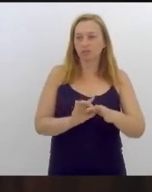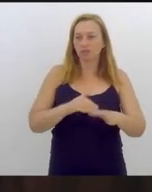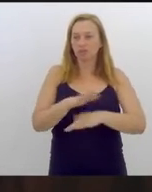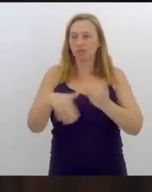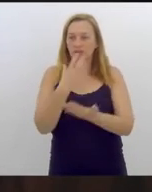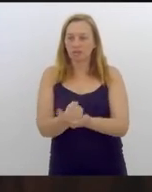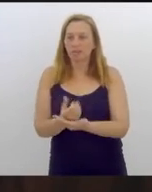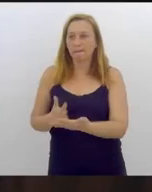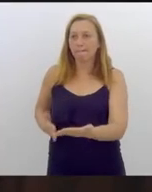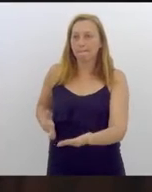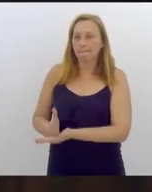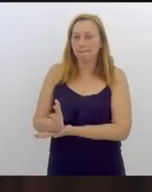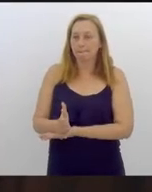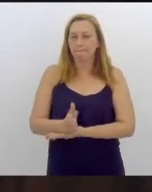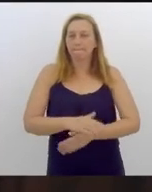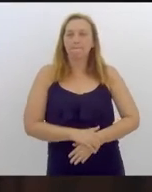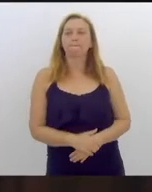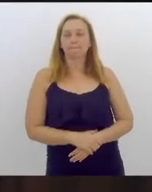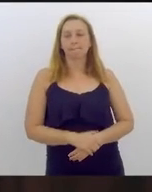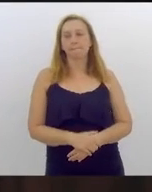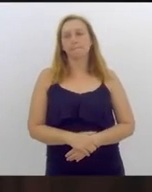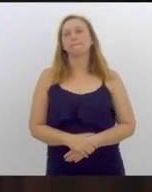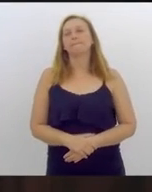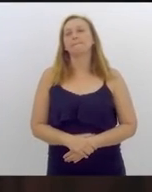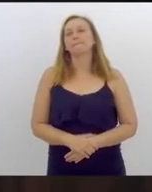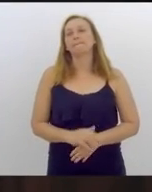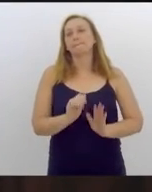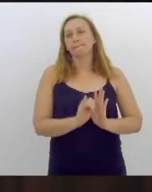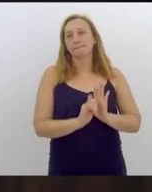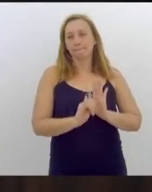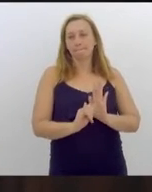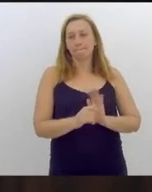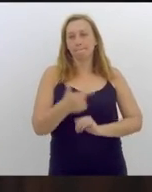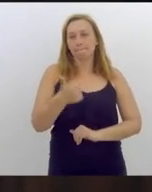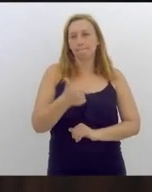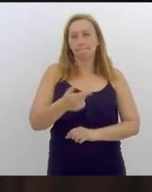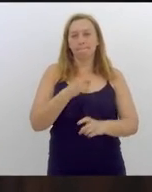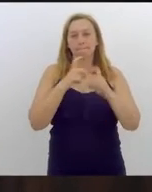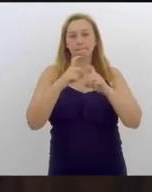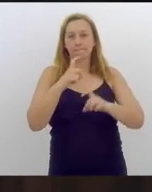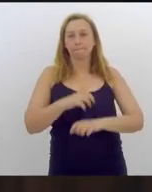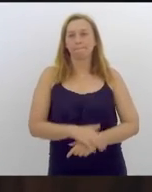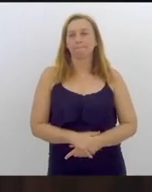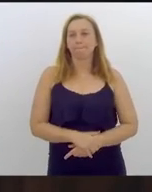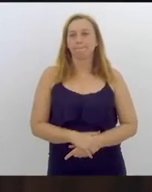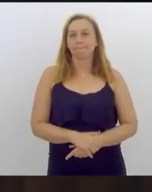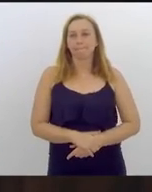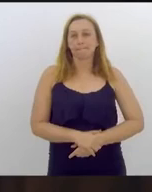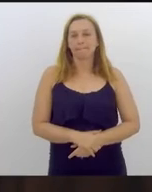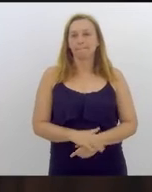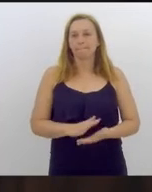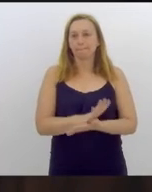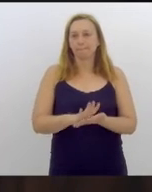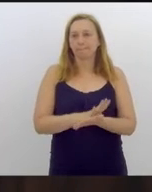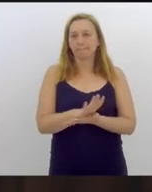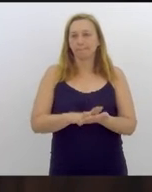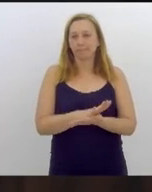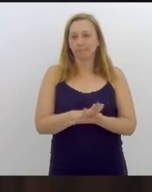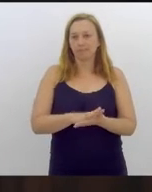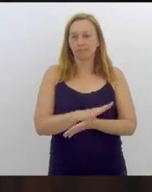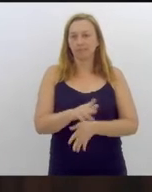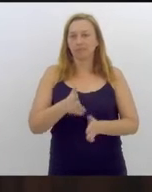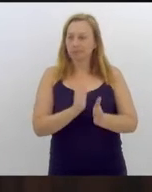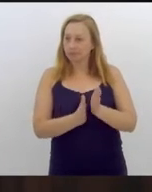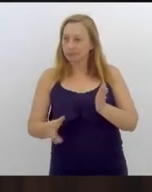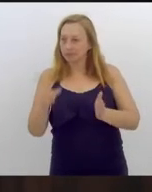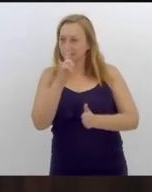seus que a própria mãe como estão aprovado vai a redação do vencido para segunda discussão nada mais a venda